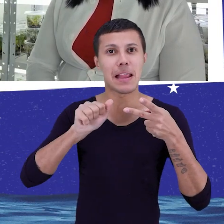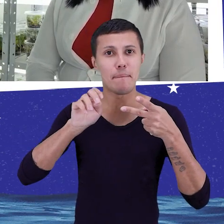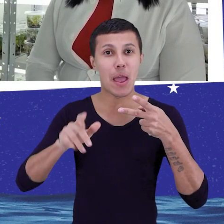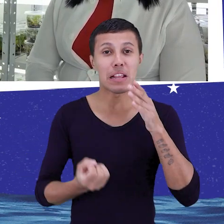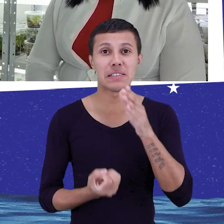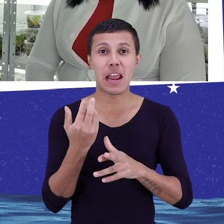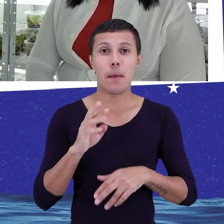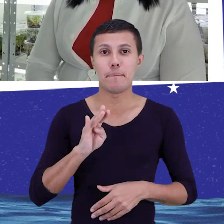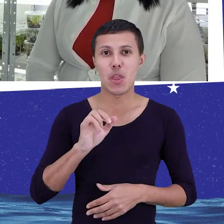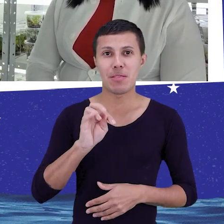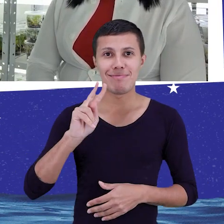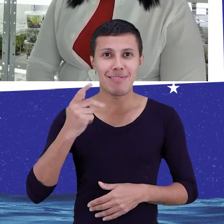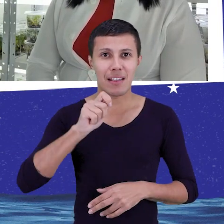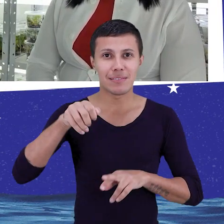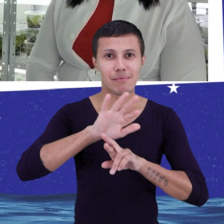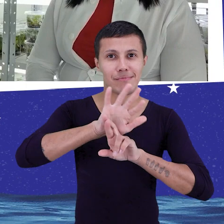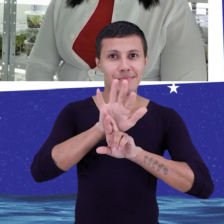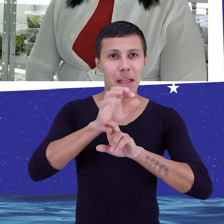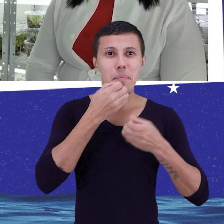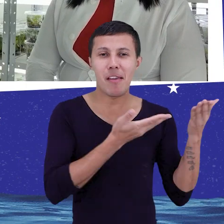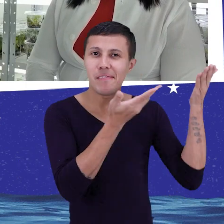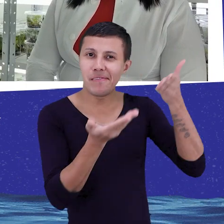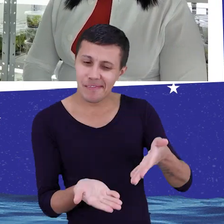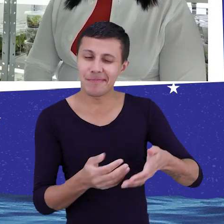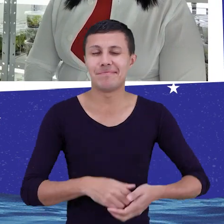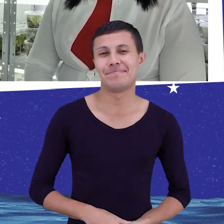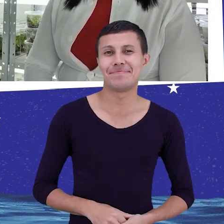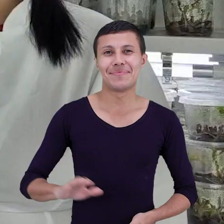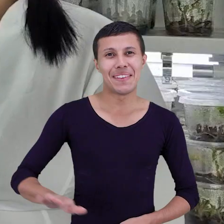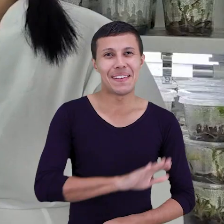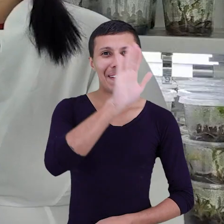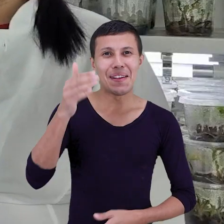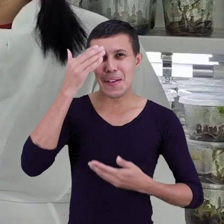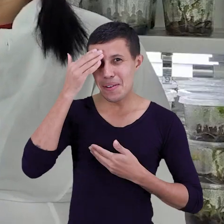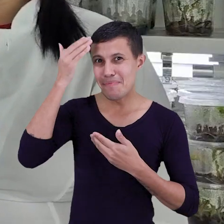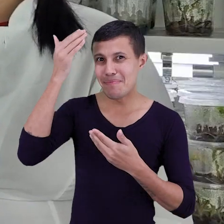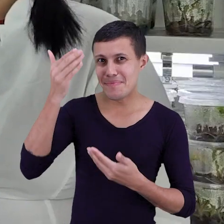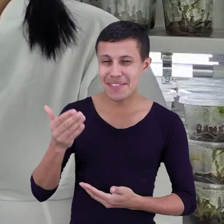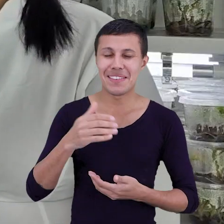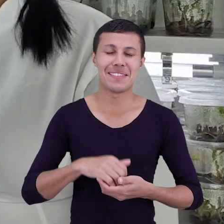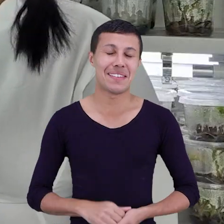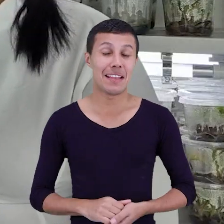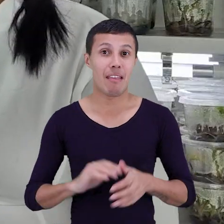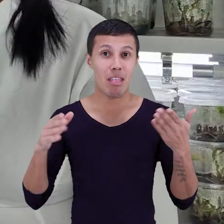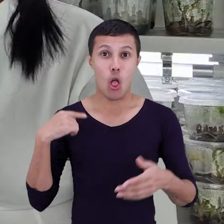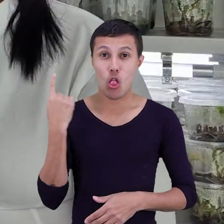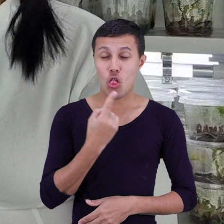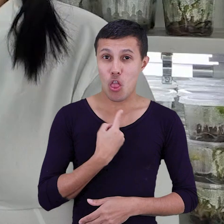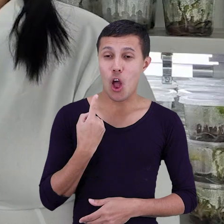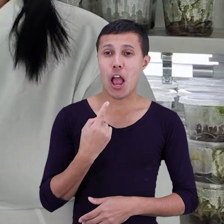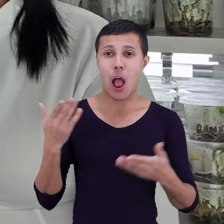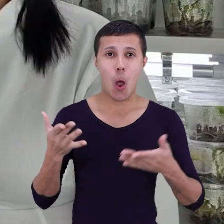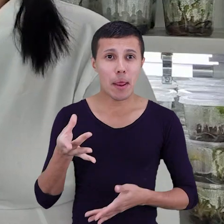uma biotech. Bem-vindas, meninas, ao Inovar é um Parto Fora do Eixo. Olá, muito obrigada. Então, apesar de a